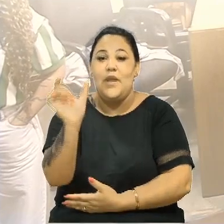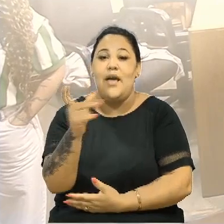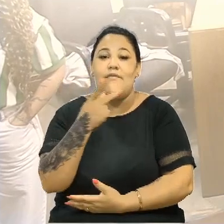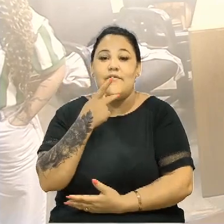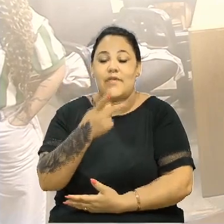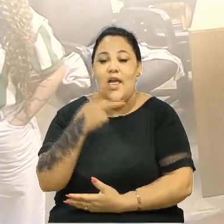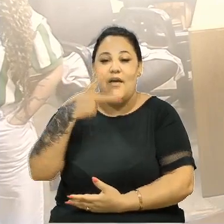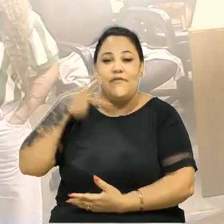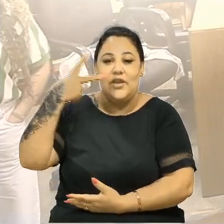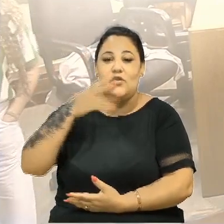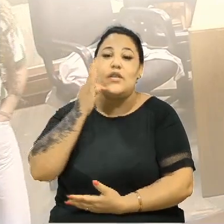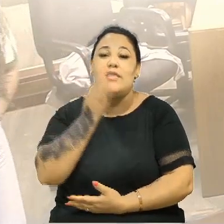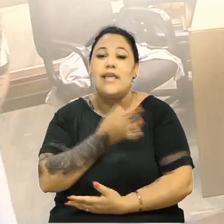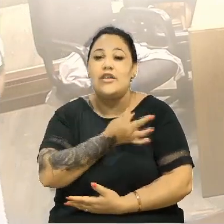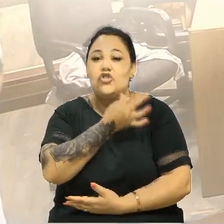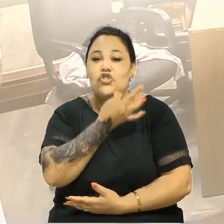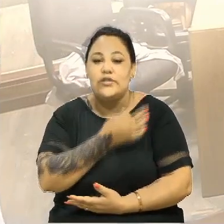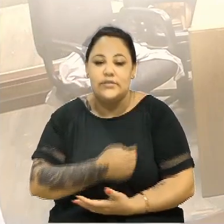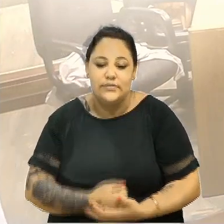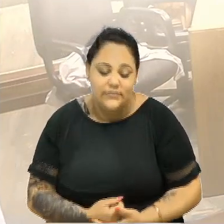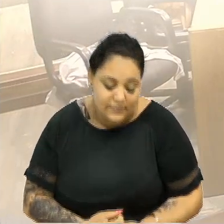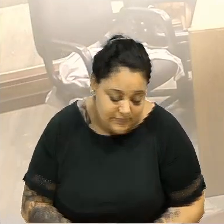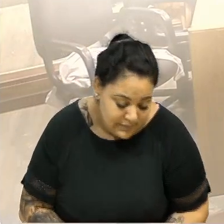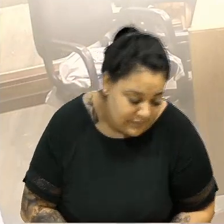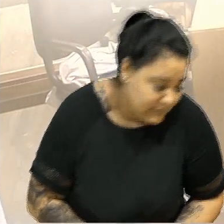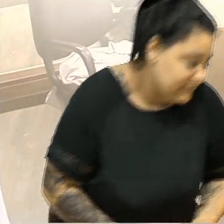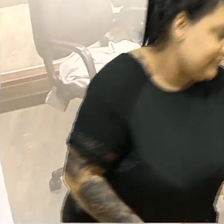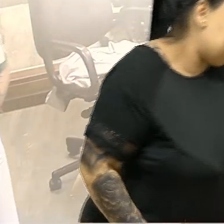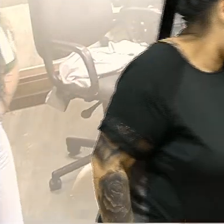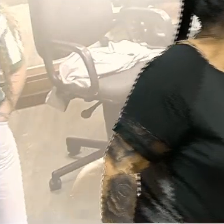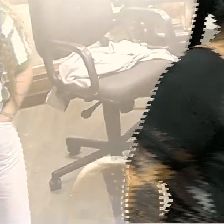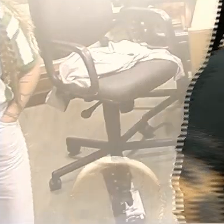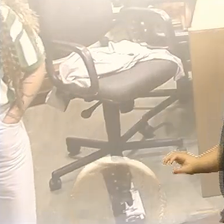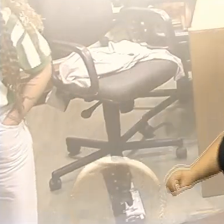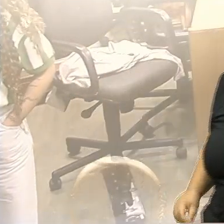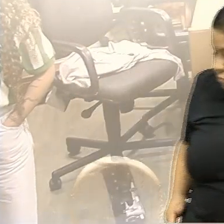Tati. Vereador, presidente em exercício.